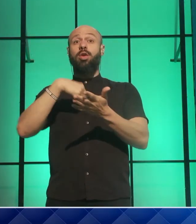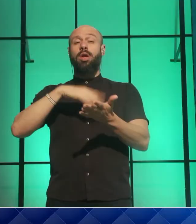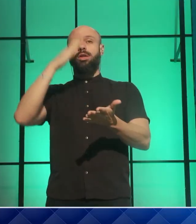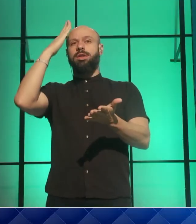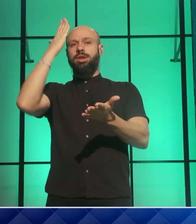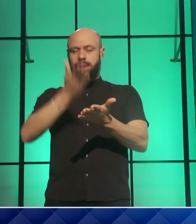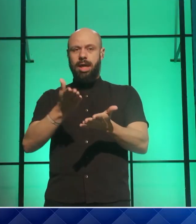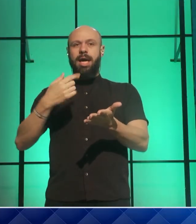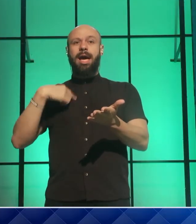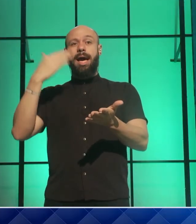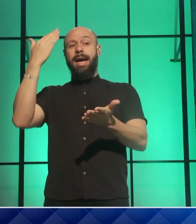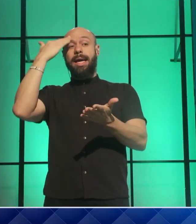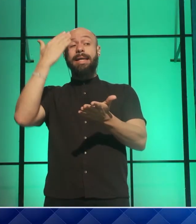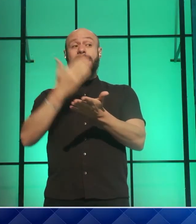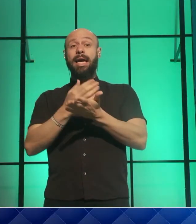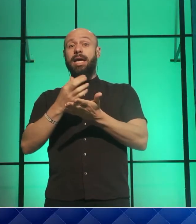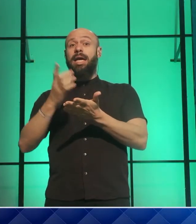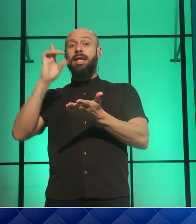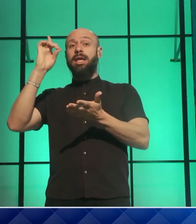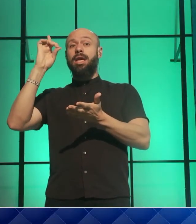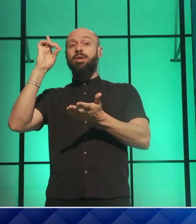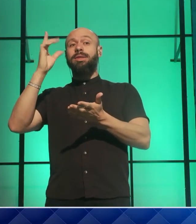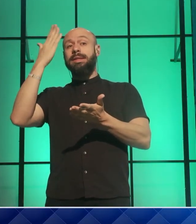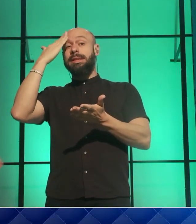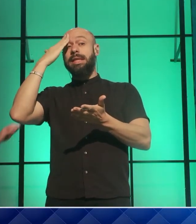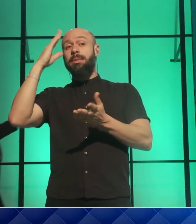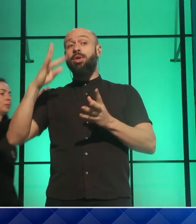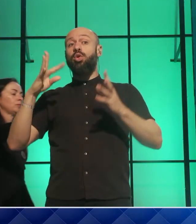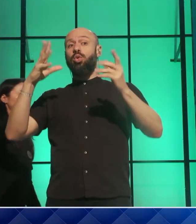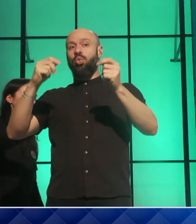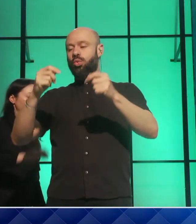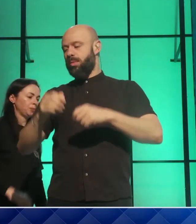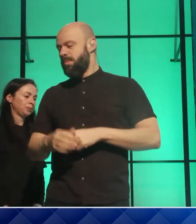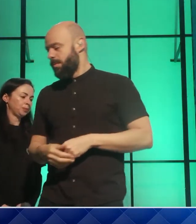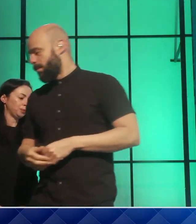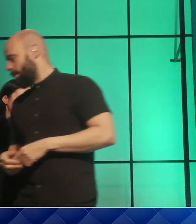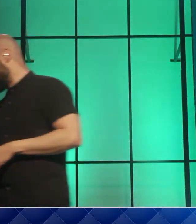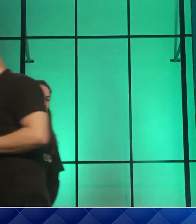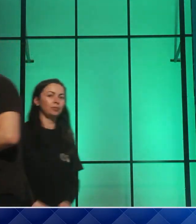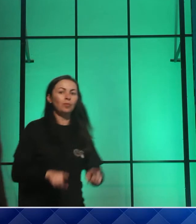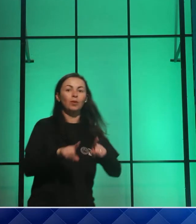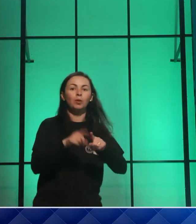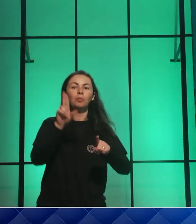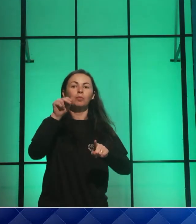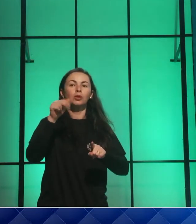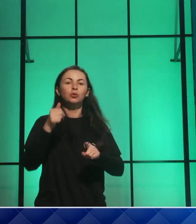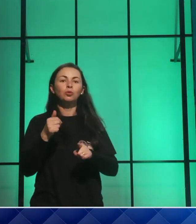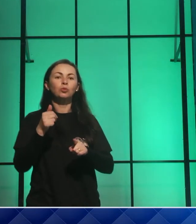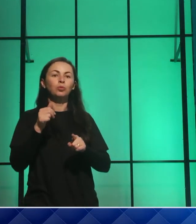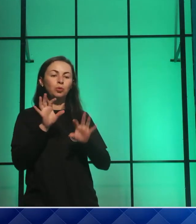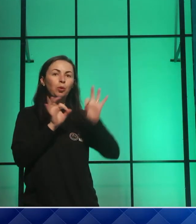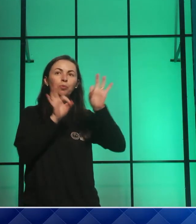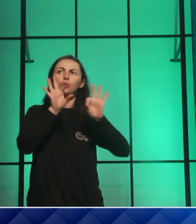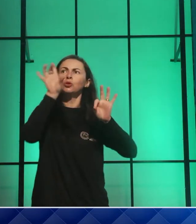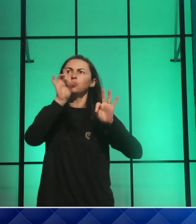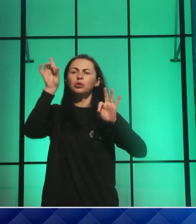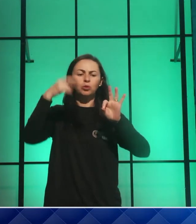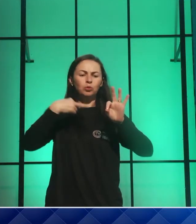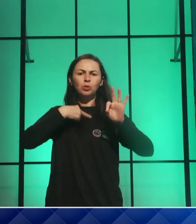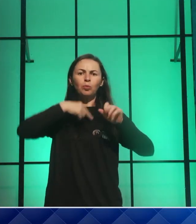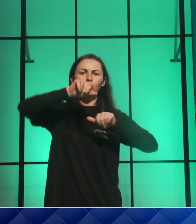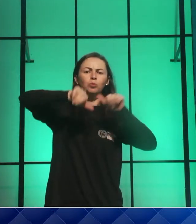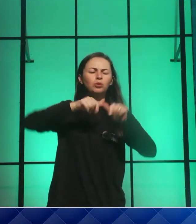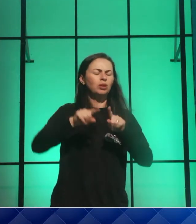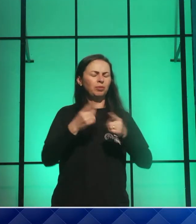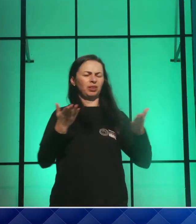acreditamos diferente, que o nosso Deus não só sabe, mas os seus planos não podem ser mudados. Daí você vai dizer, ixi, mas